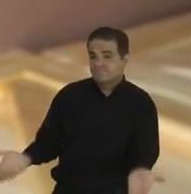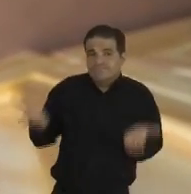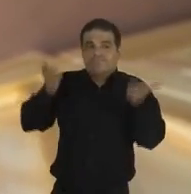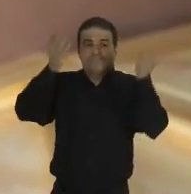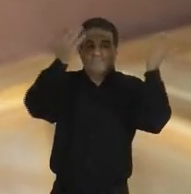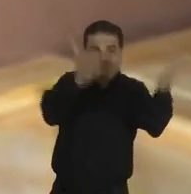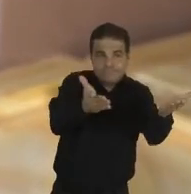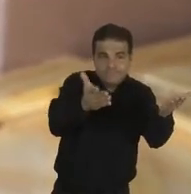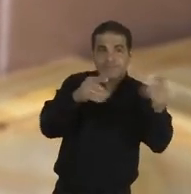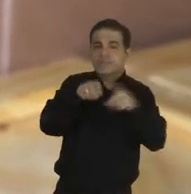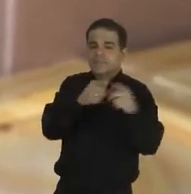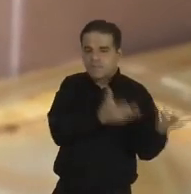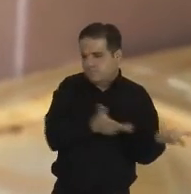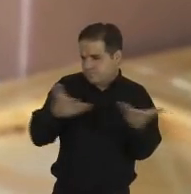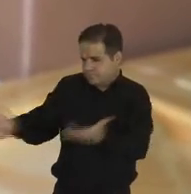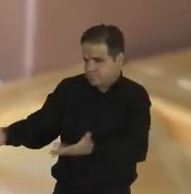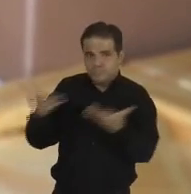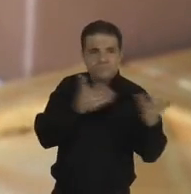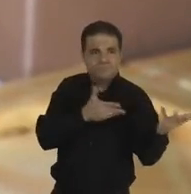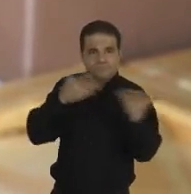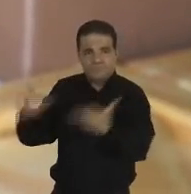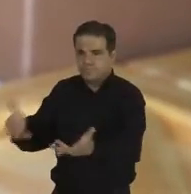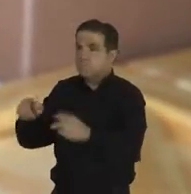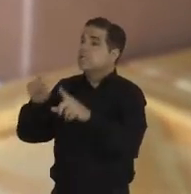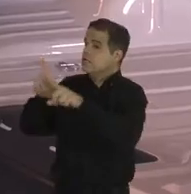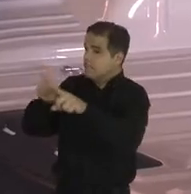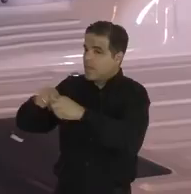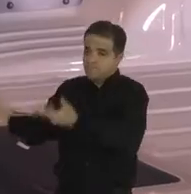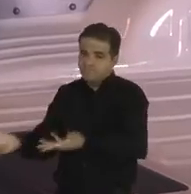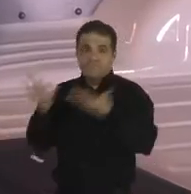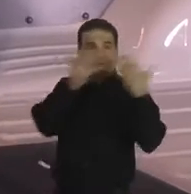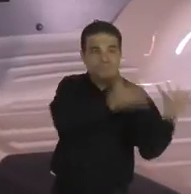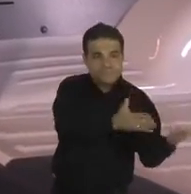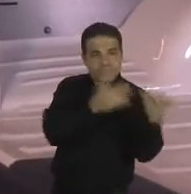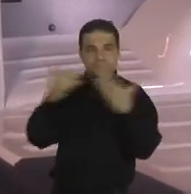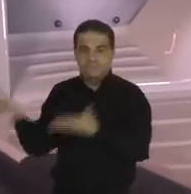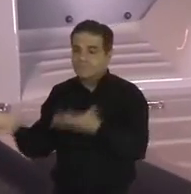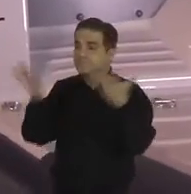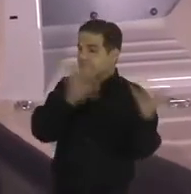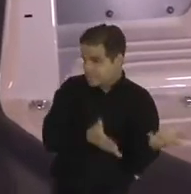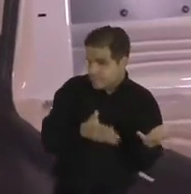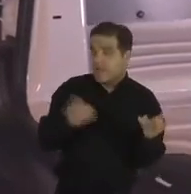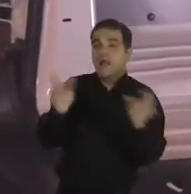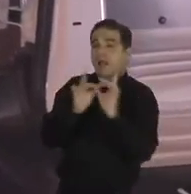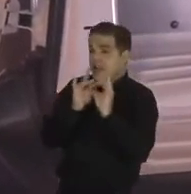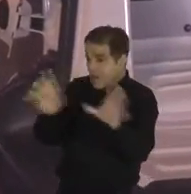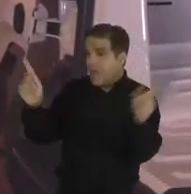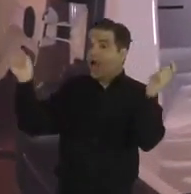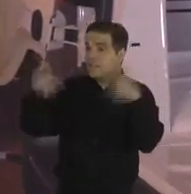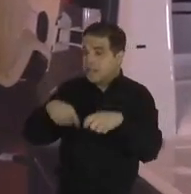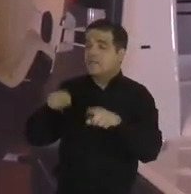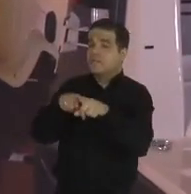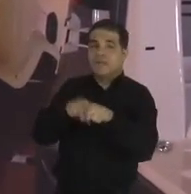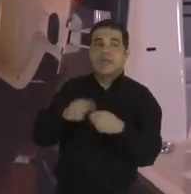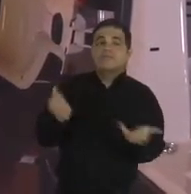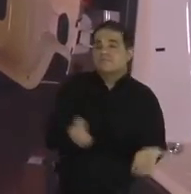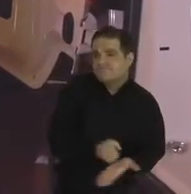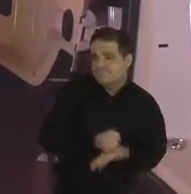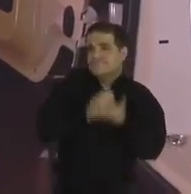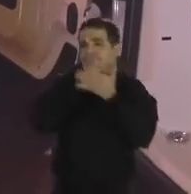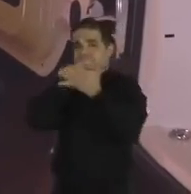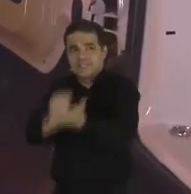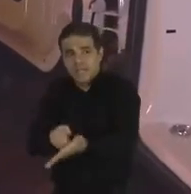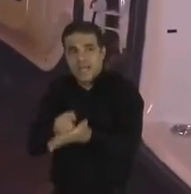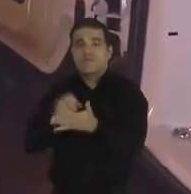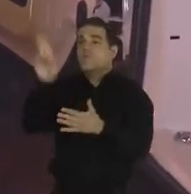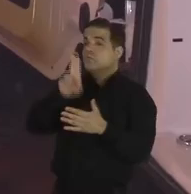carga e descarga justamente por essa abertura total né exatamente ela permite inclusive que você carrega o